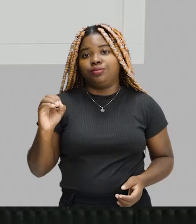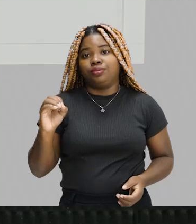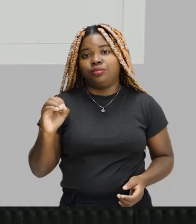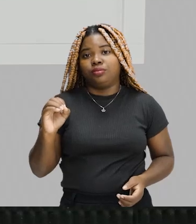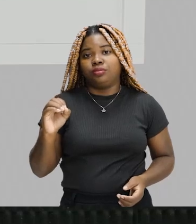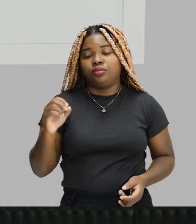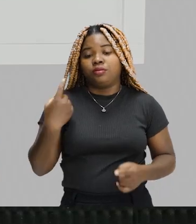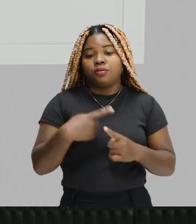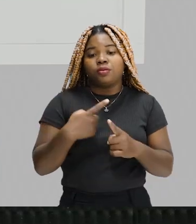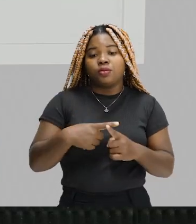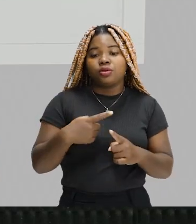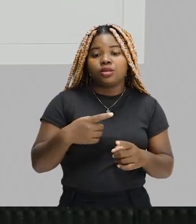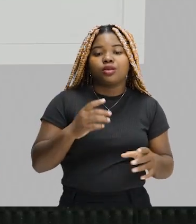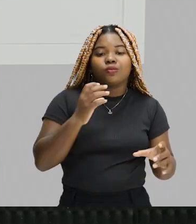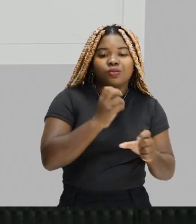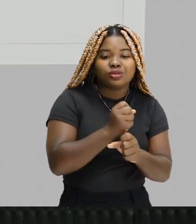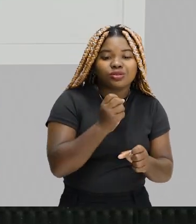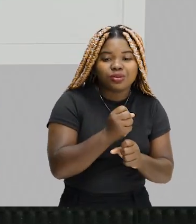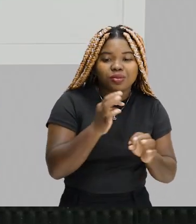Porque quando somar